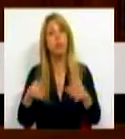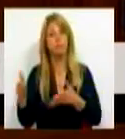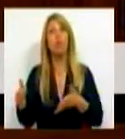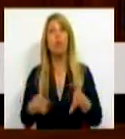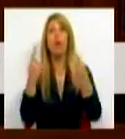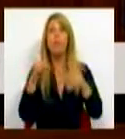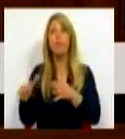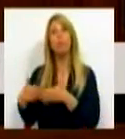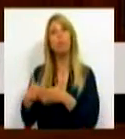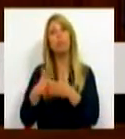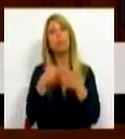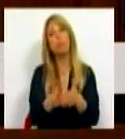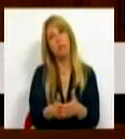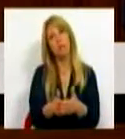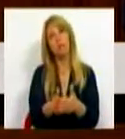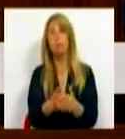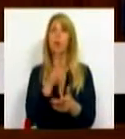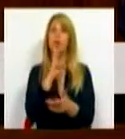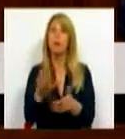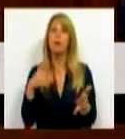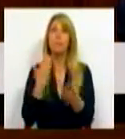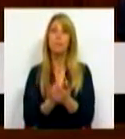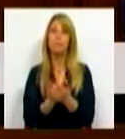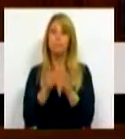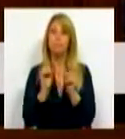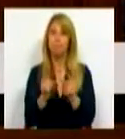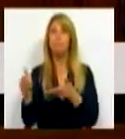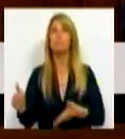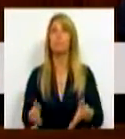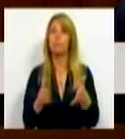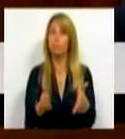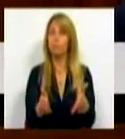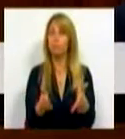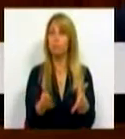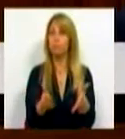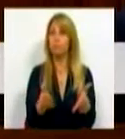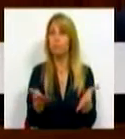um processo para, digamos, dar resposta a essas orientações.